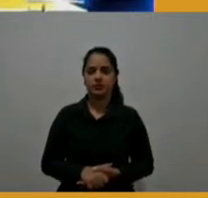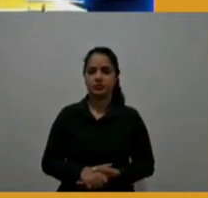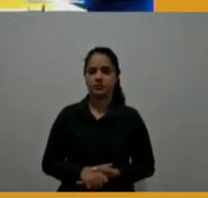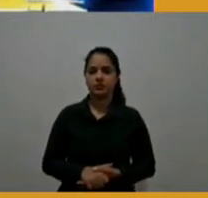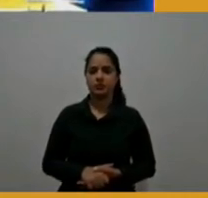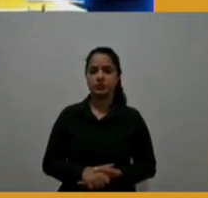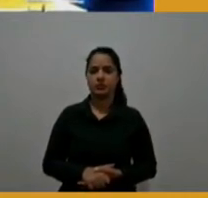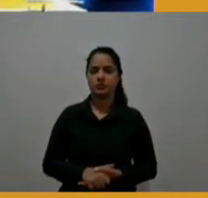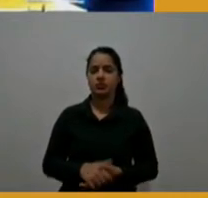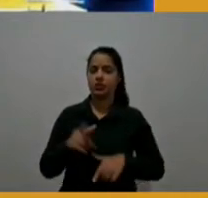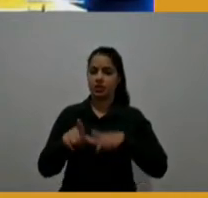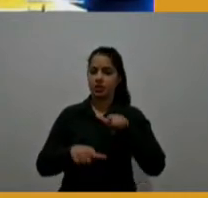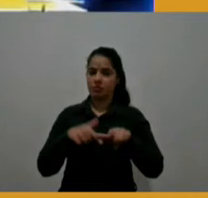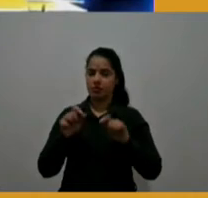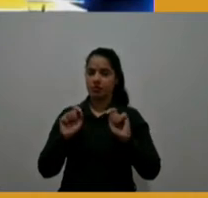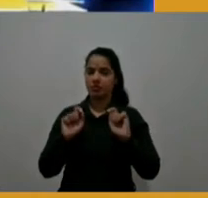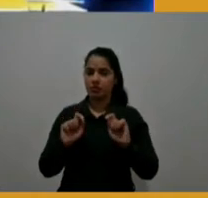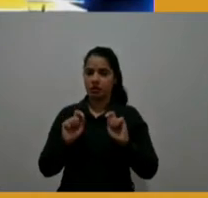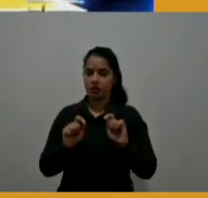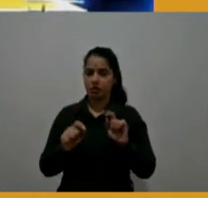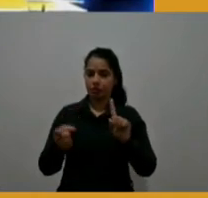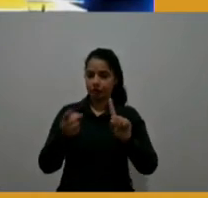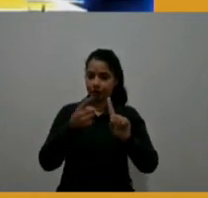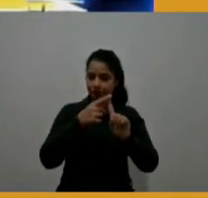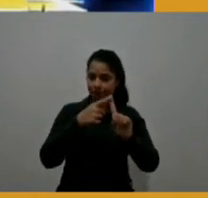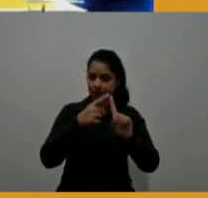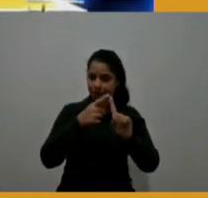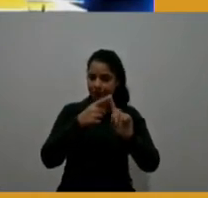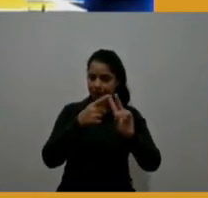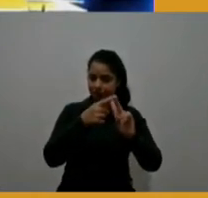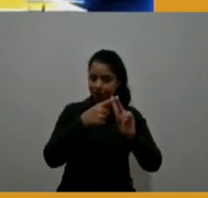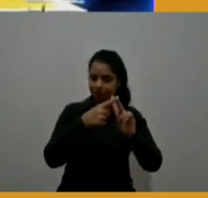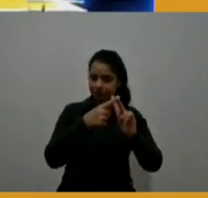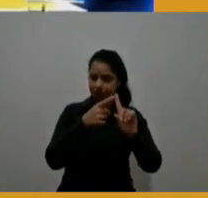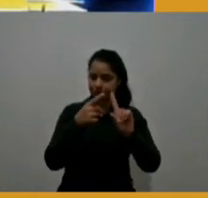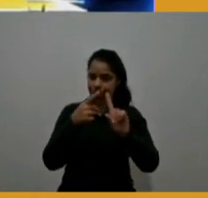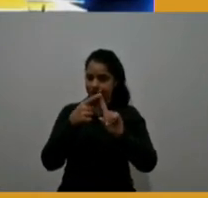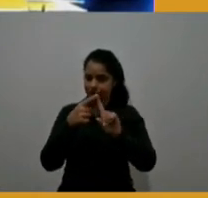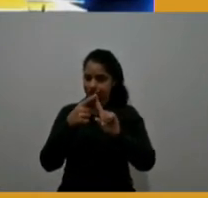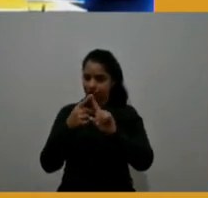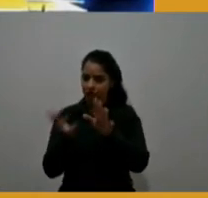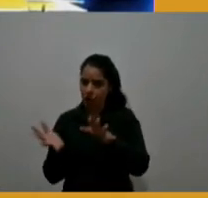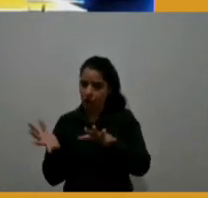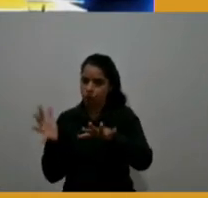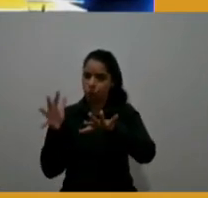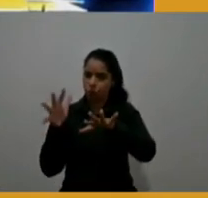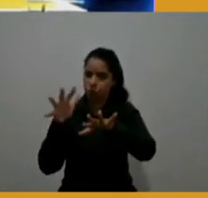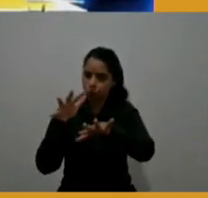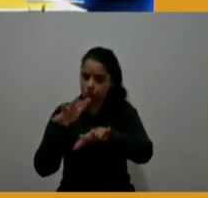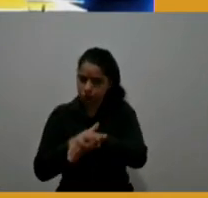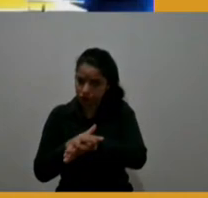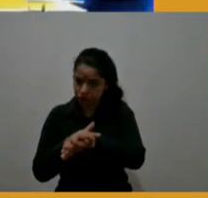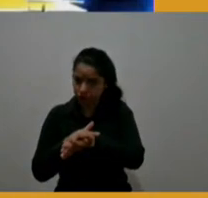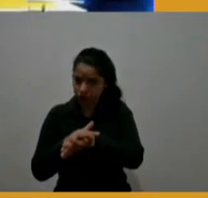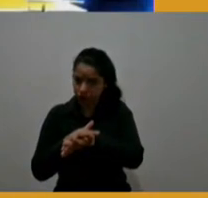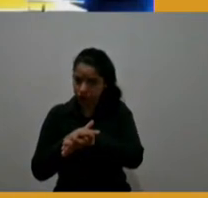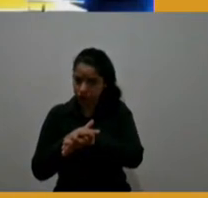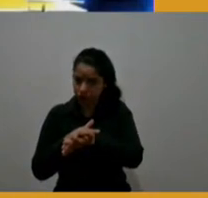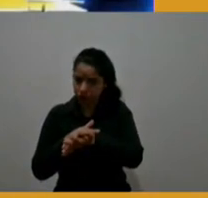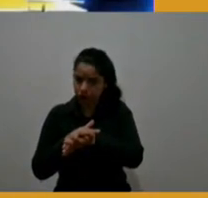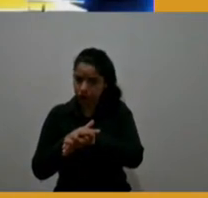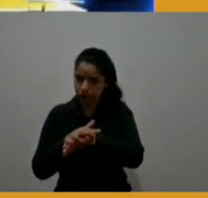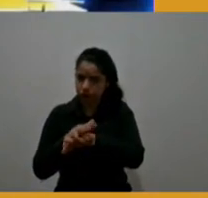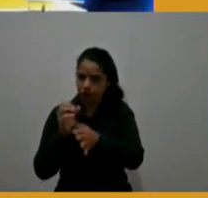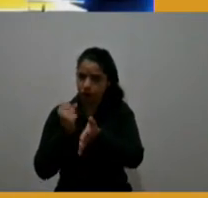você tem dois âmbitos. O âmbito, digamos, de inclusão externa e inclusão para dentro. Porta para fora e porta para